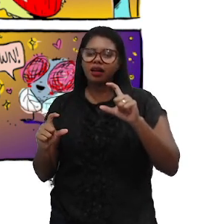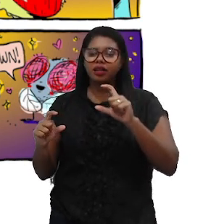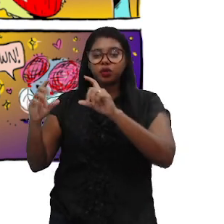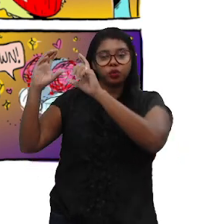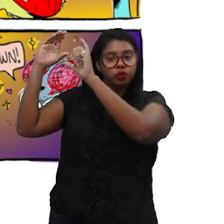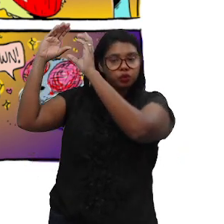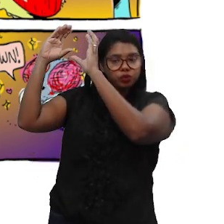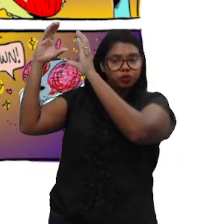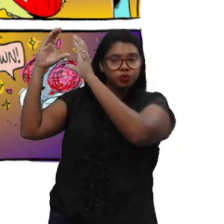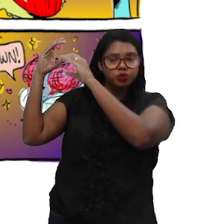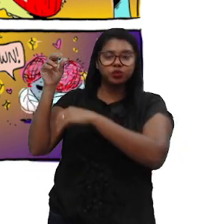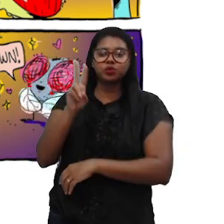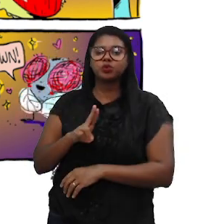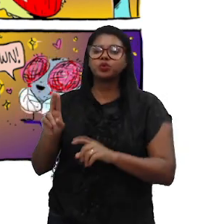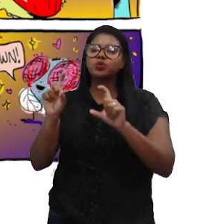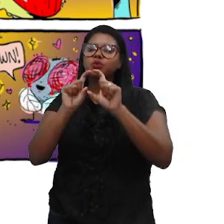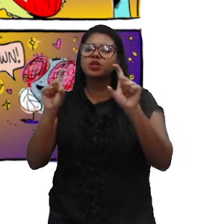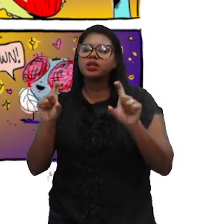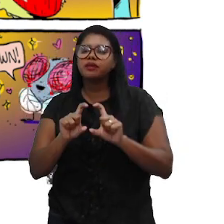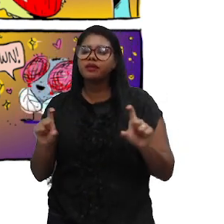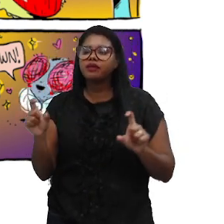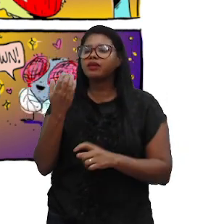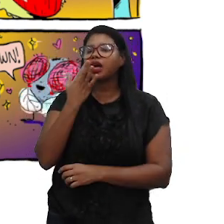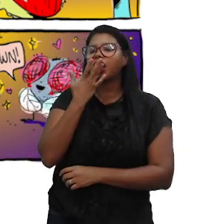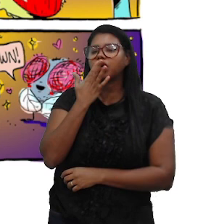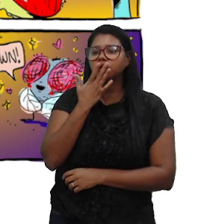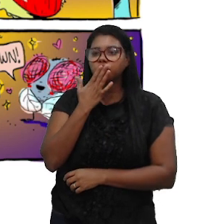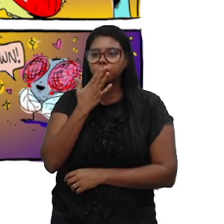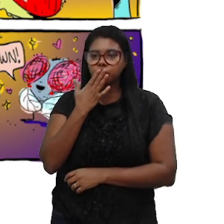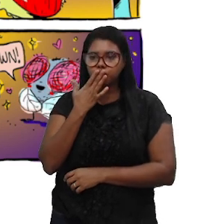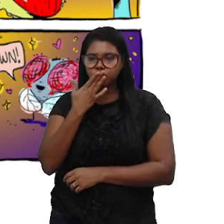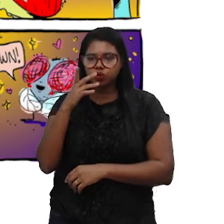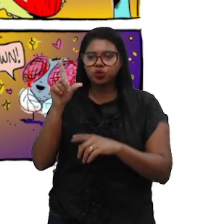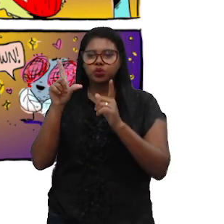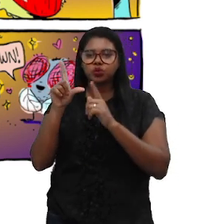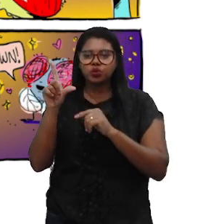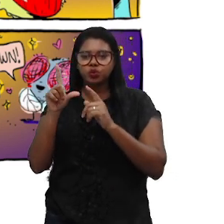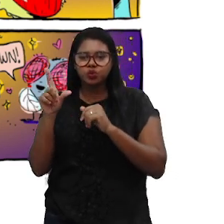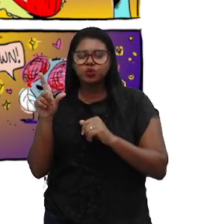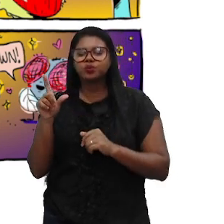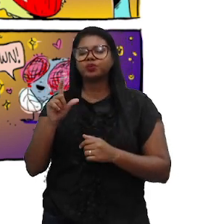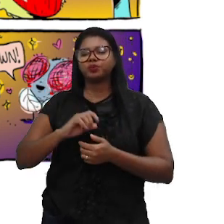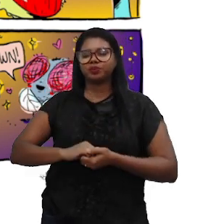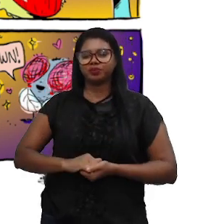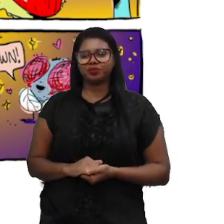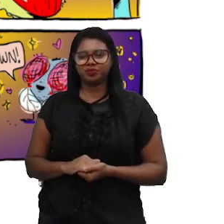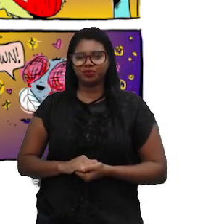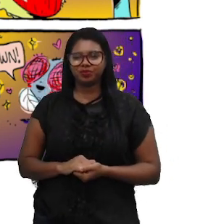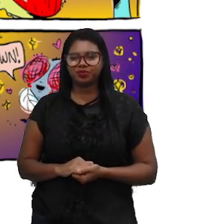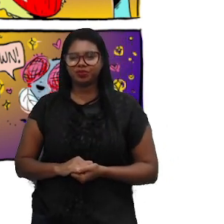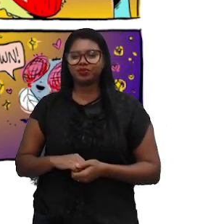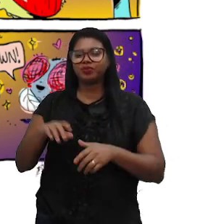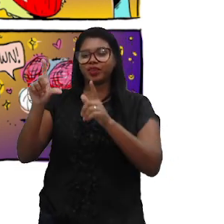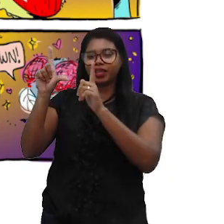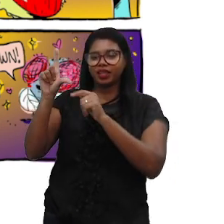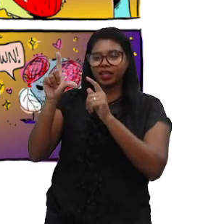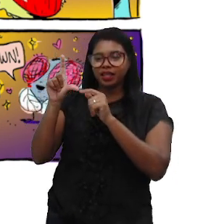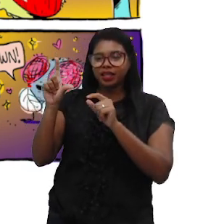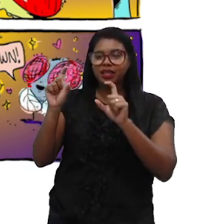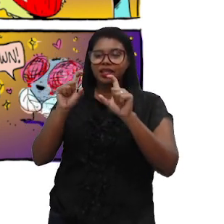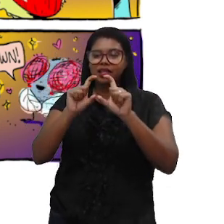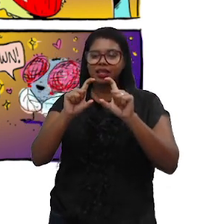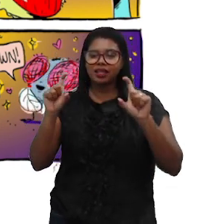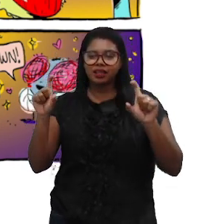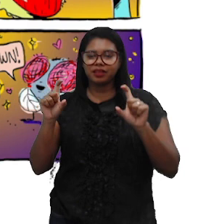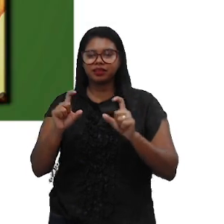diálogo, o uso de muitas cores e o tipo de lettering, né? O tipo de tipografia, que muitas vezes é usada aquela fonte